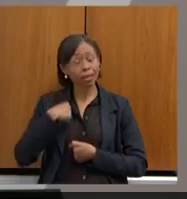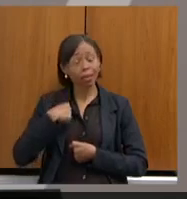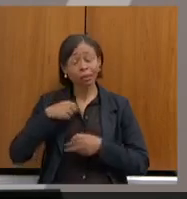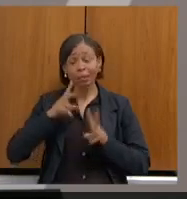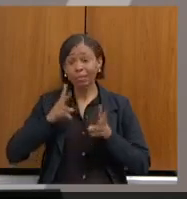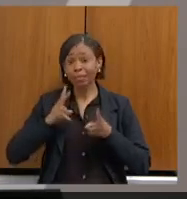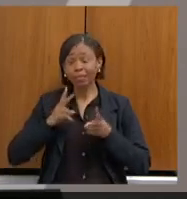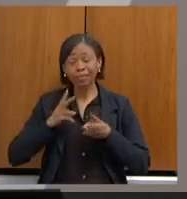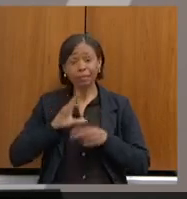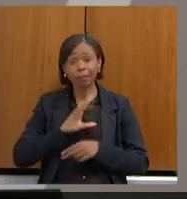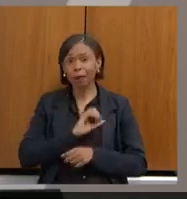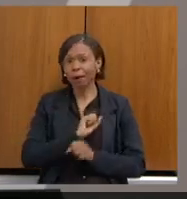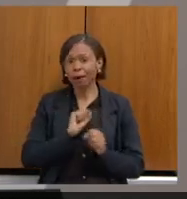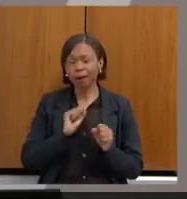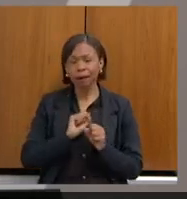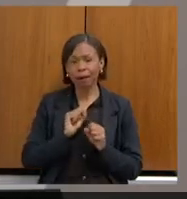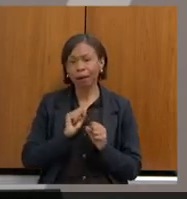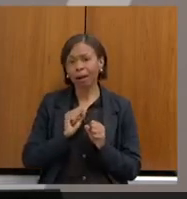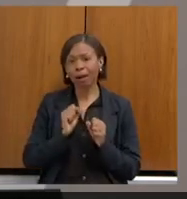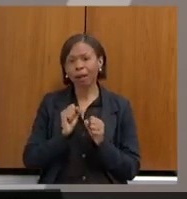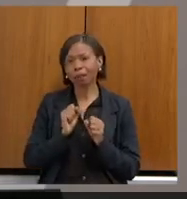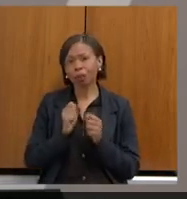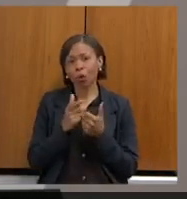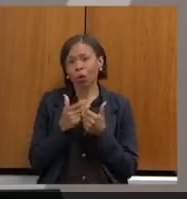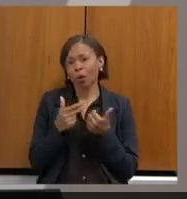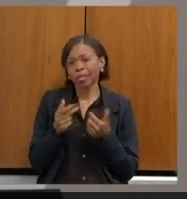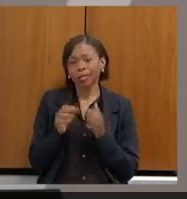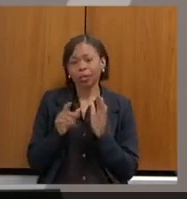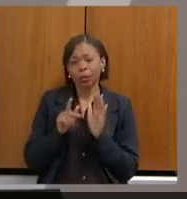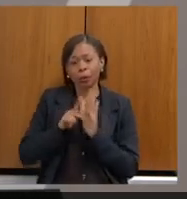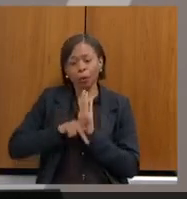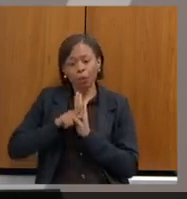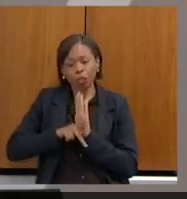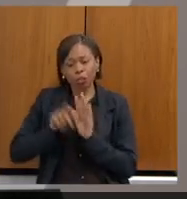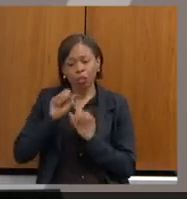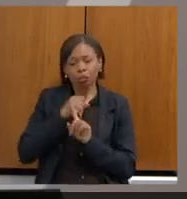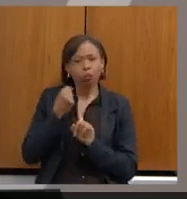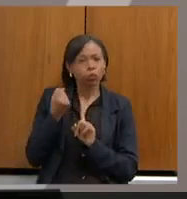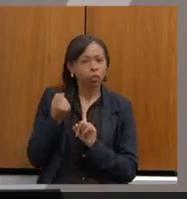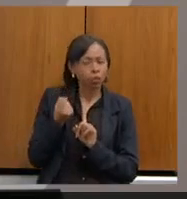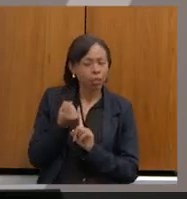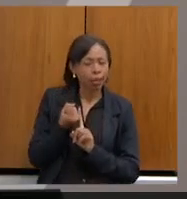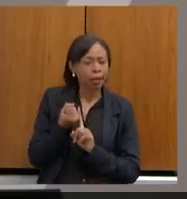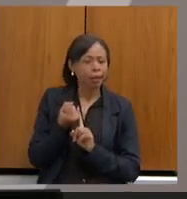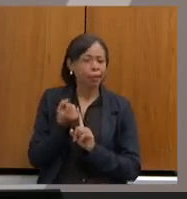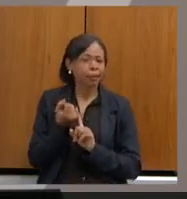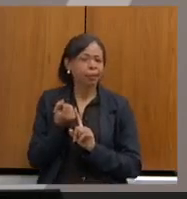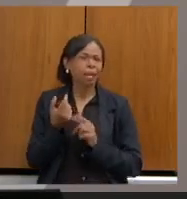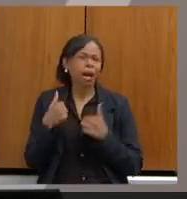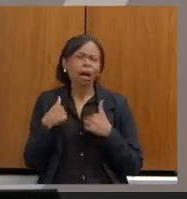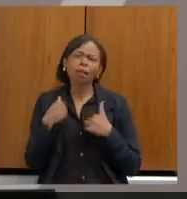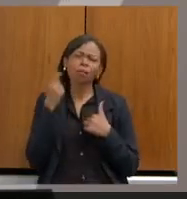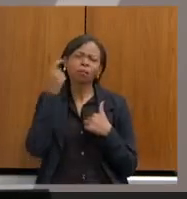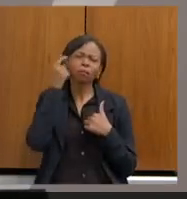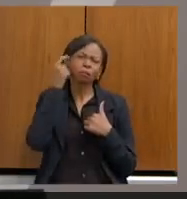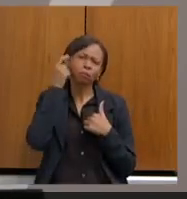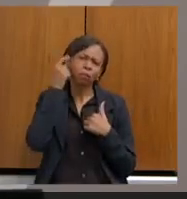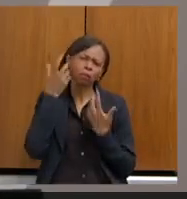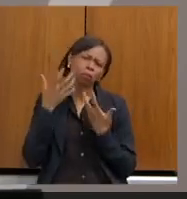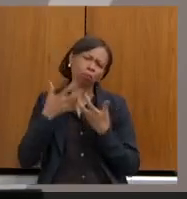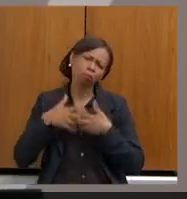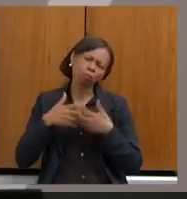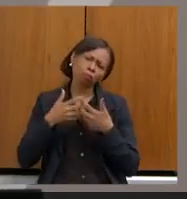e programas sociais tipo Proerd e E aí eu fico a minha indagação não